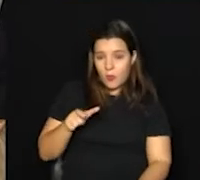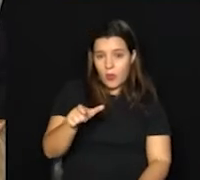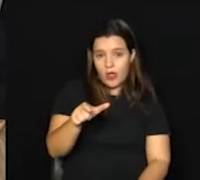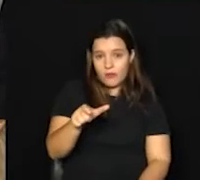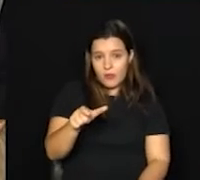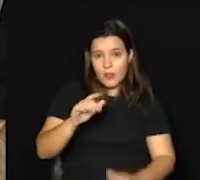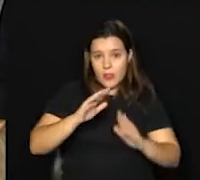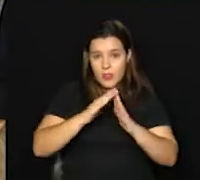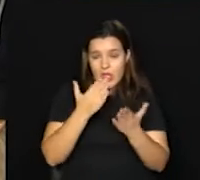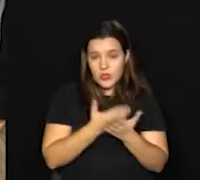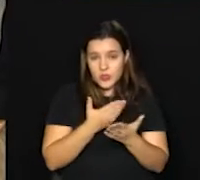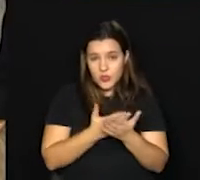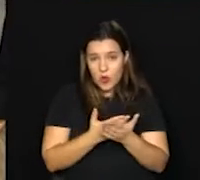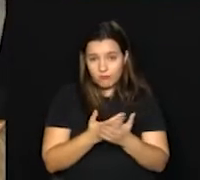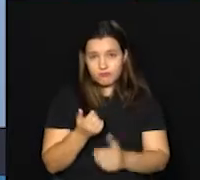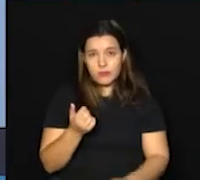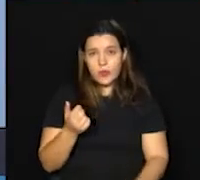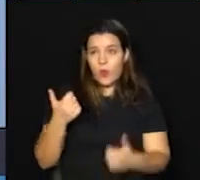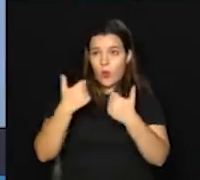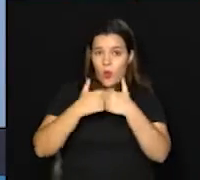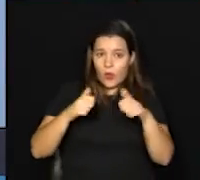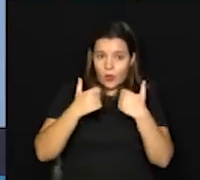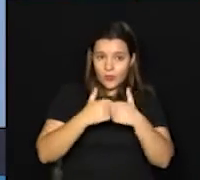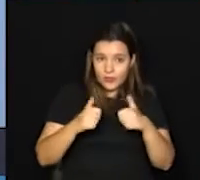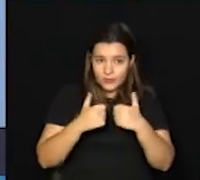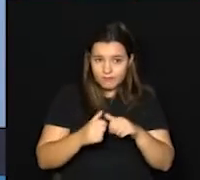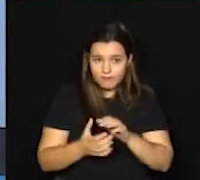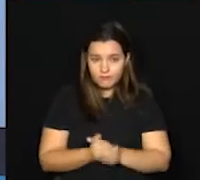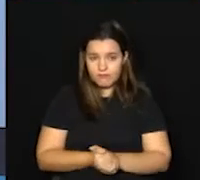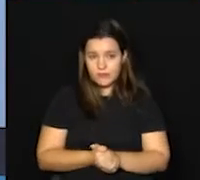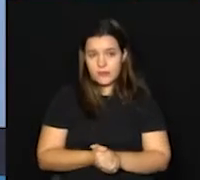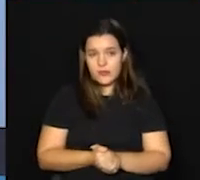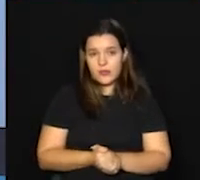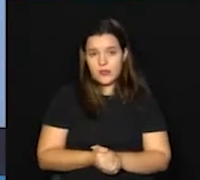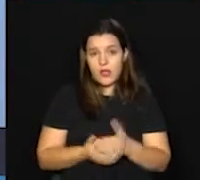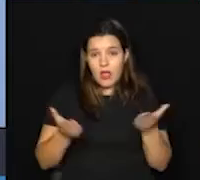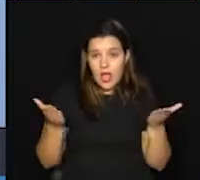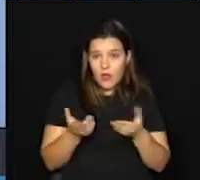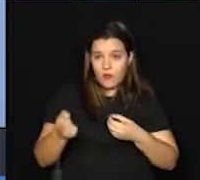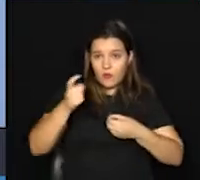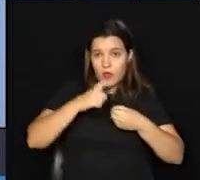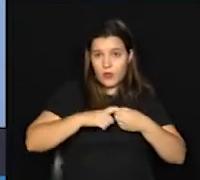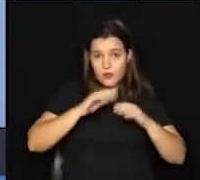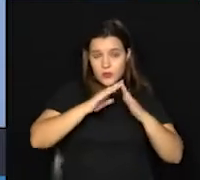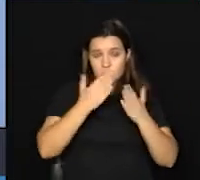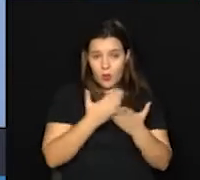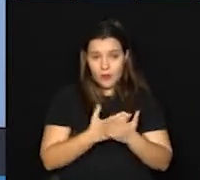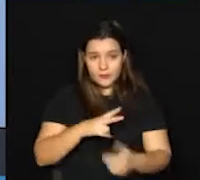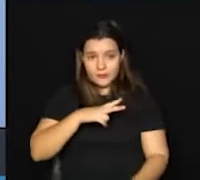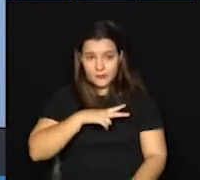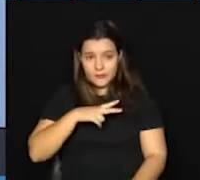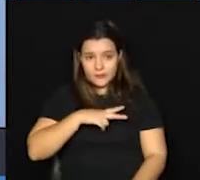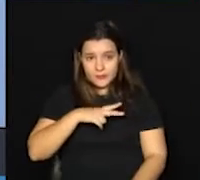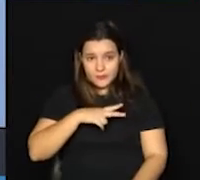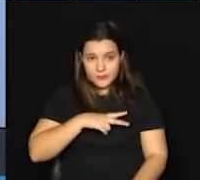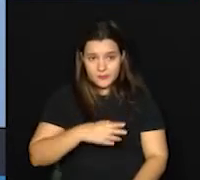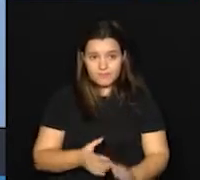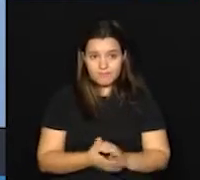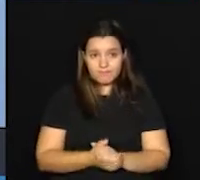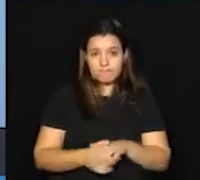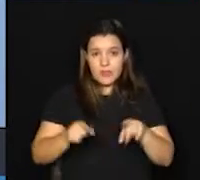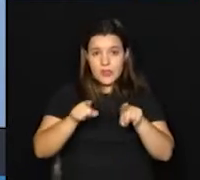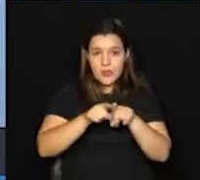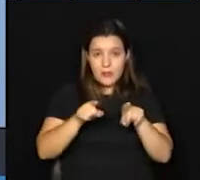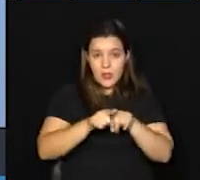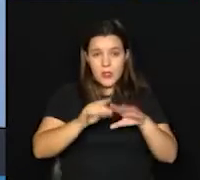retornando. Justamente, Gabriel, por conta da volta às aulas na rede particular de ensino e também facultativa para